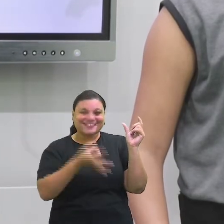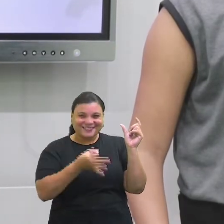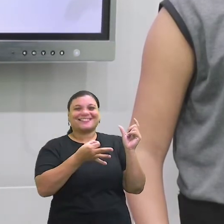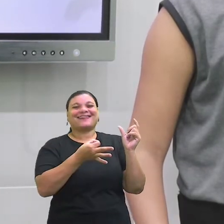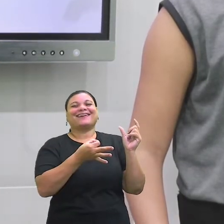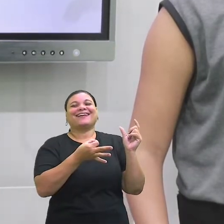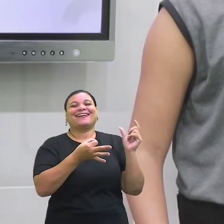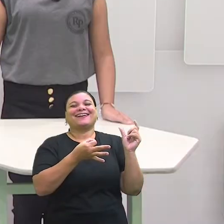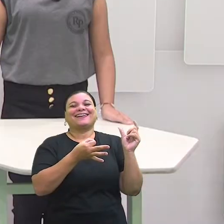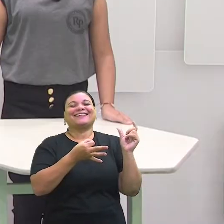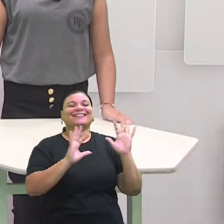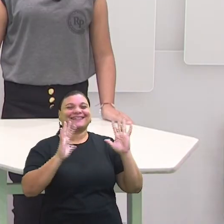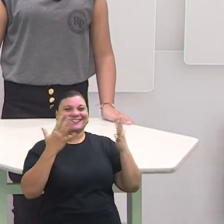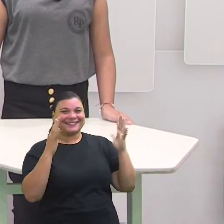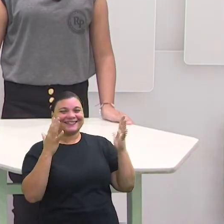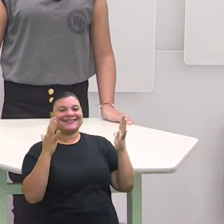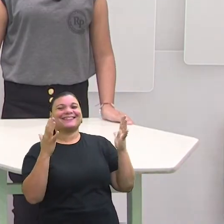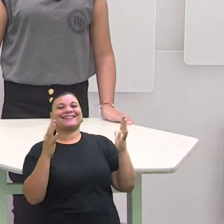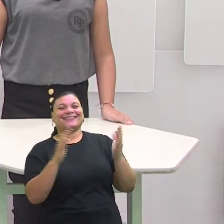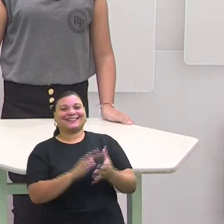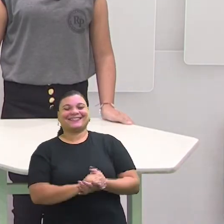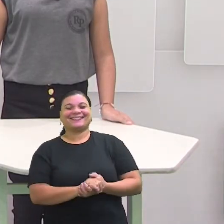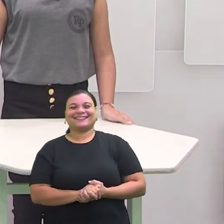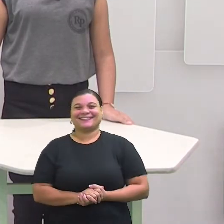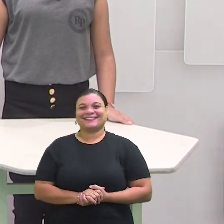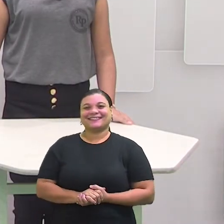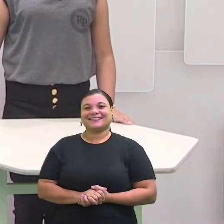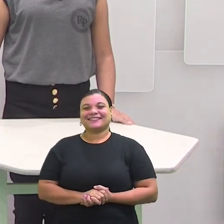correta! É isso mesmo!